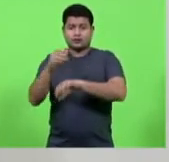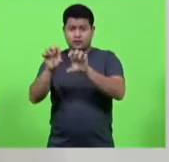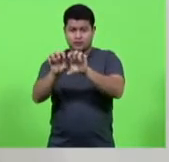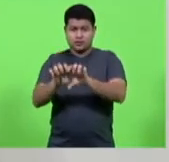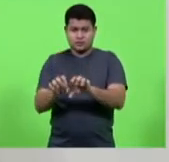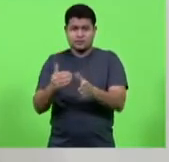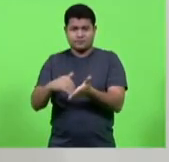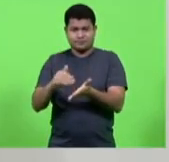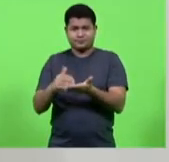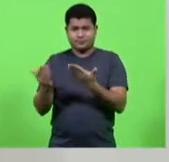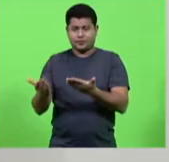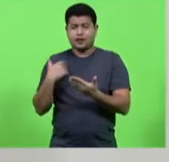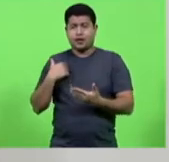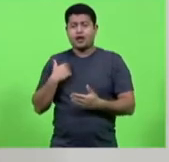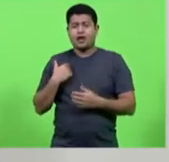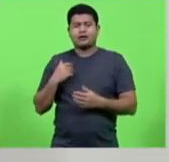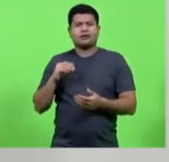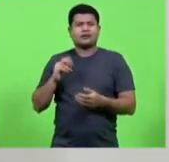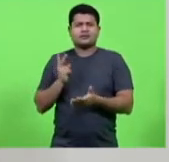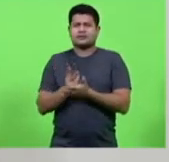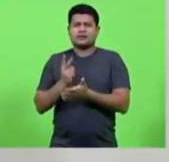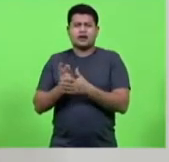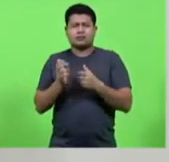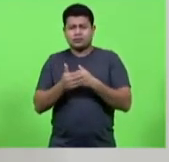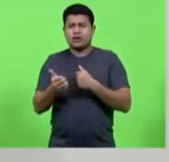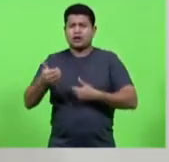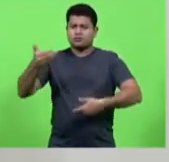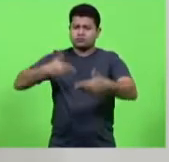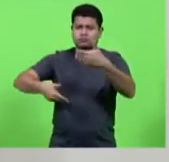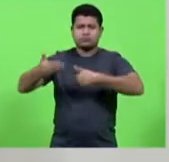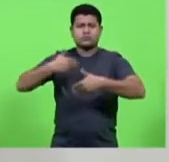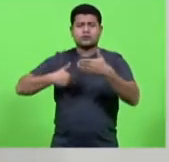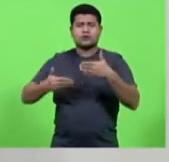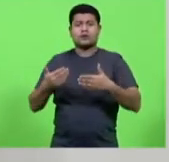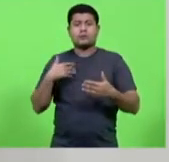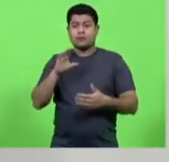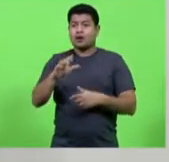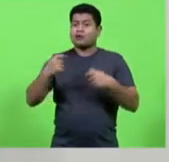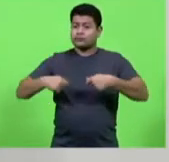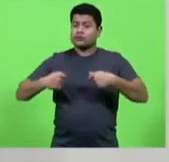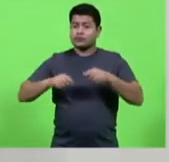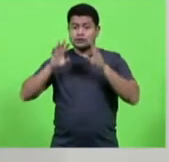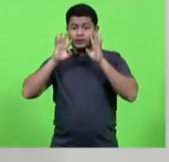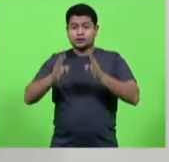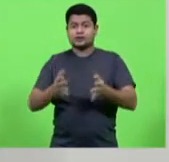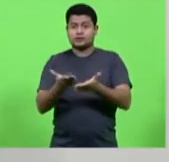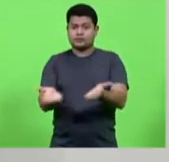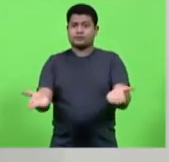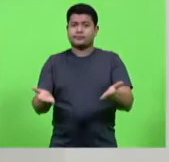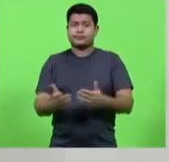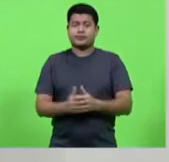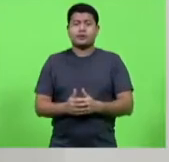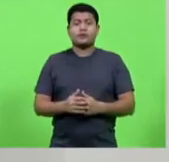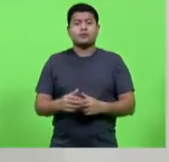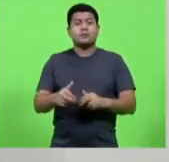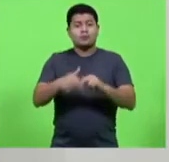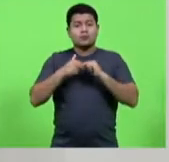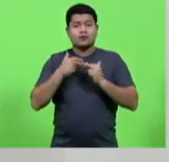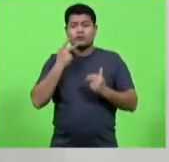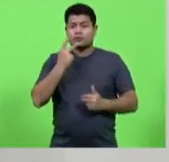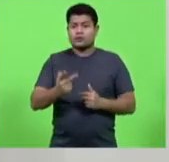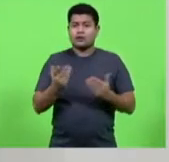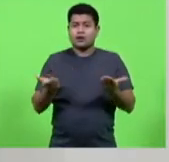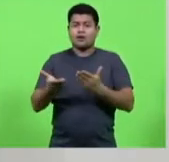e respeito, mas precisamos dos investimentos. Então, a nossa luta continua. Por isso que digo que a Serra do Corvo Branco é uma das